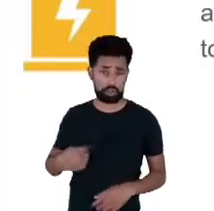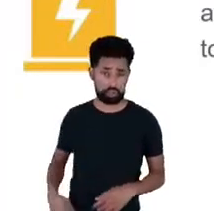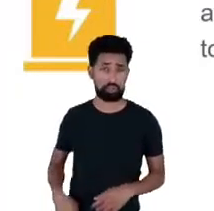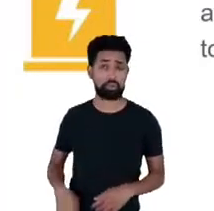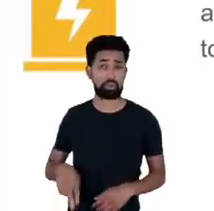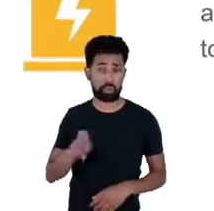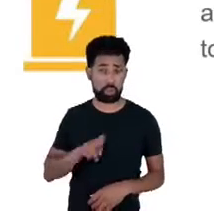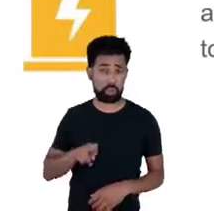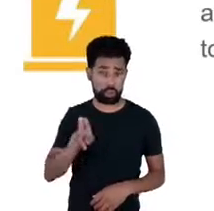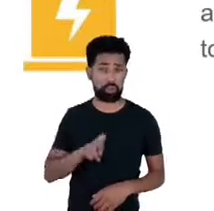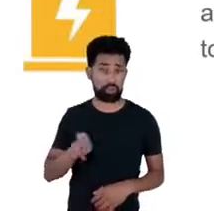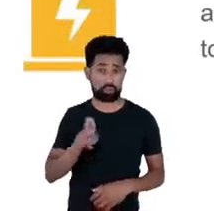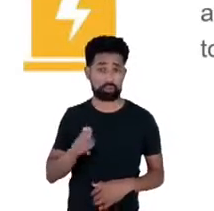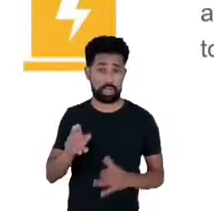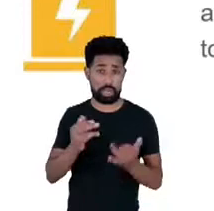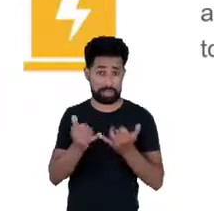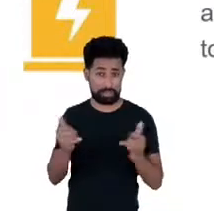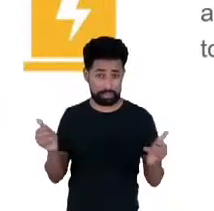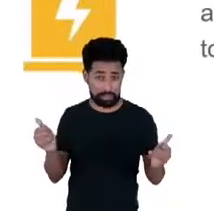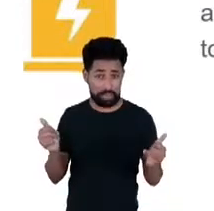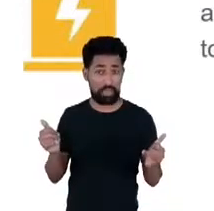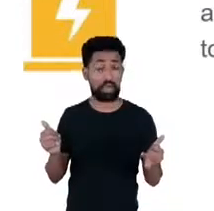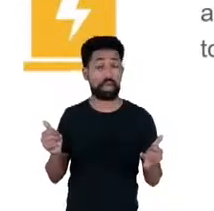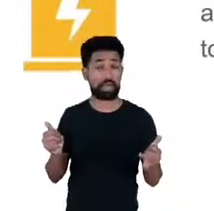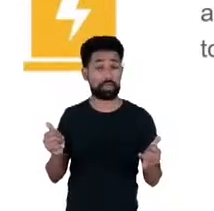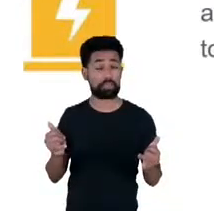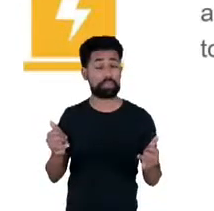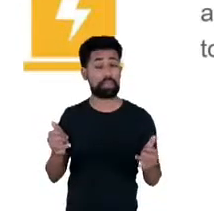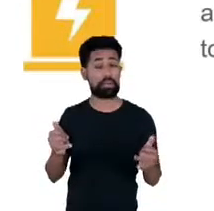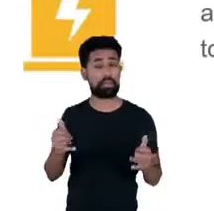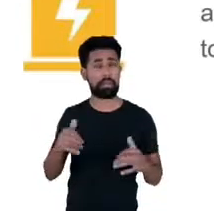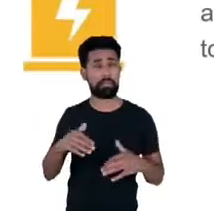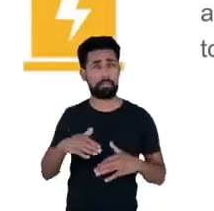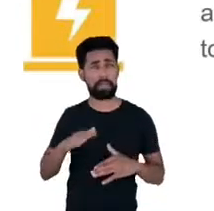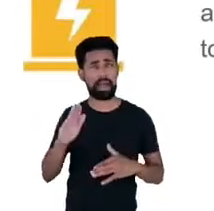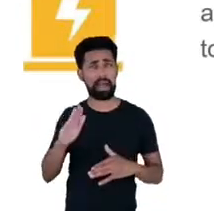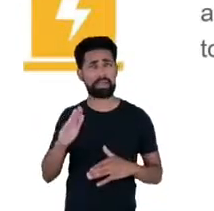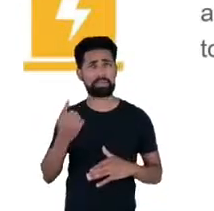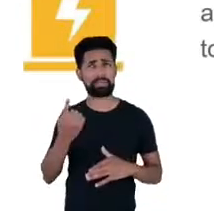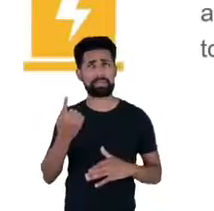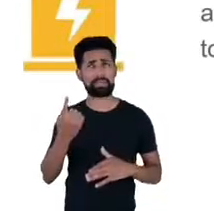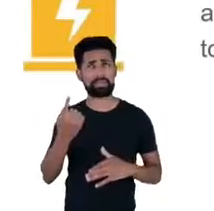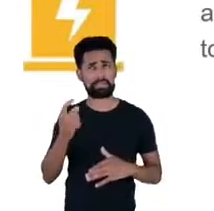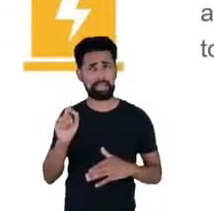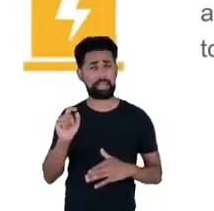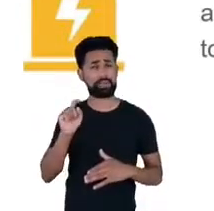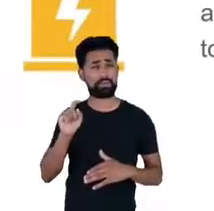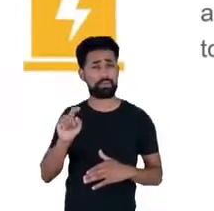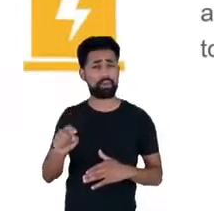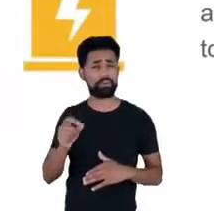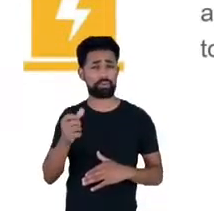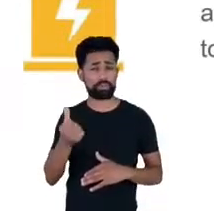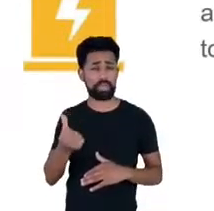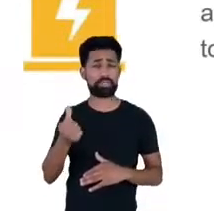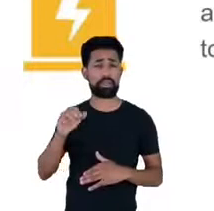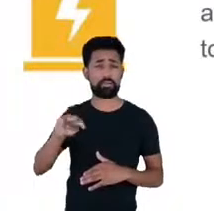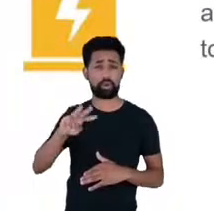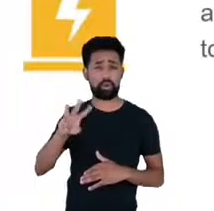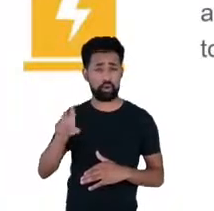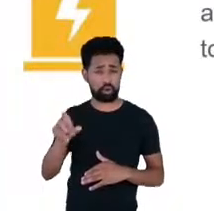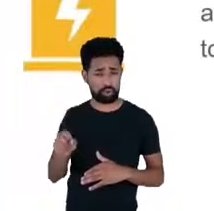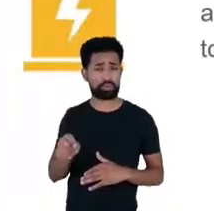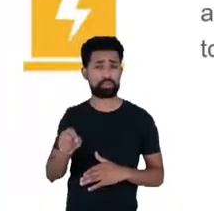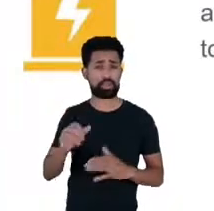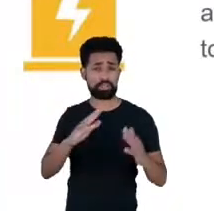de eletricidade para mais de 10,6 milhões de domicílios. E agora estamos